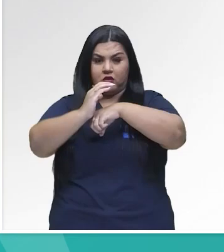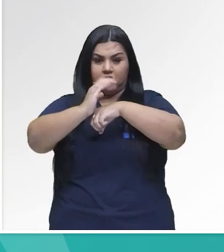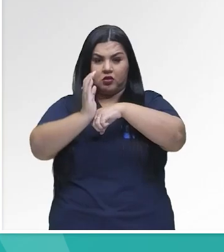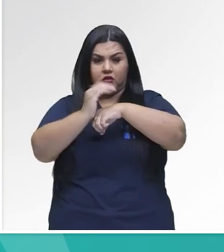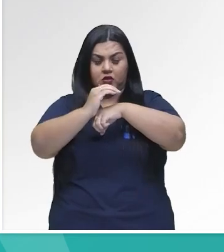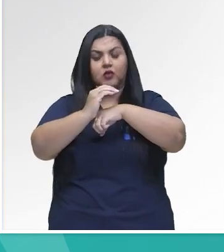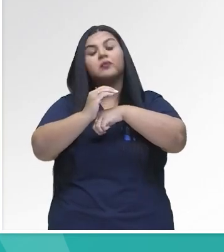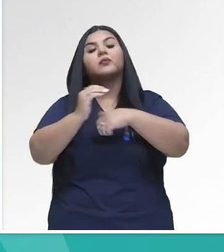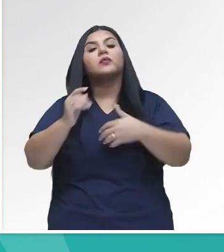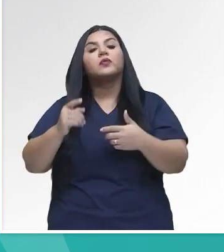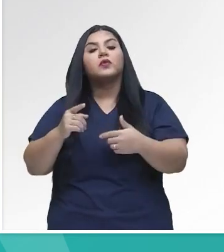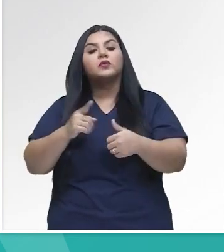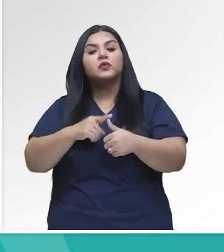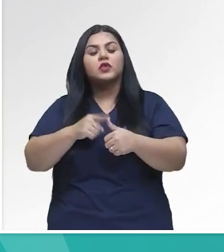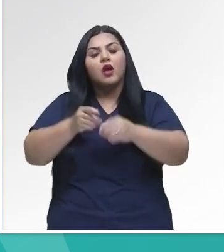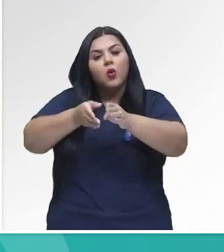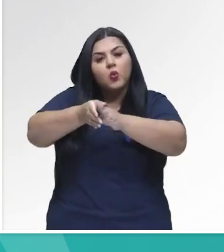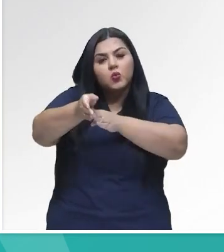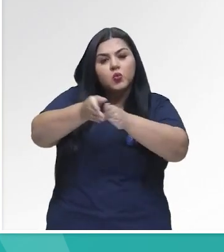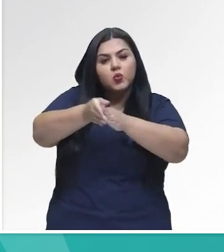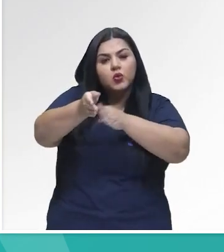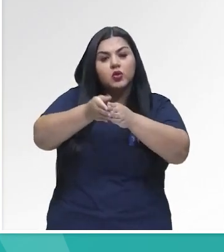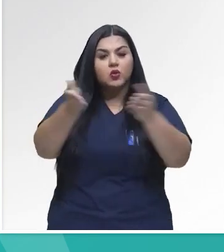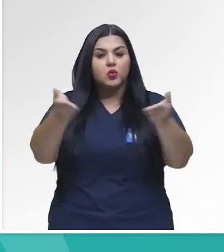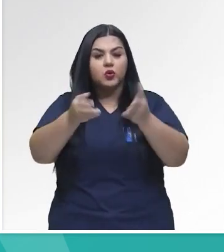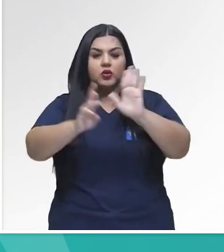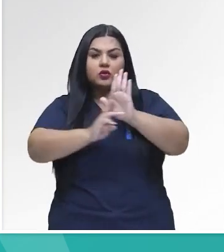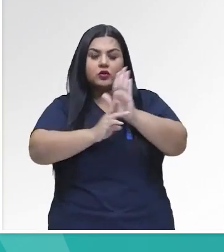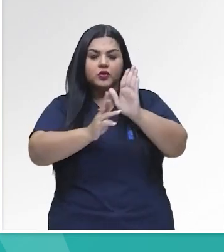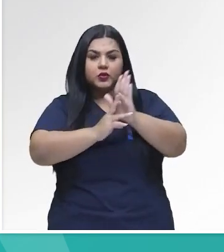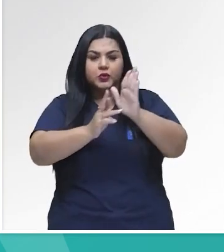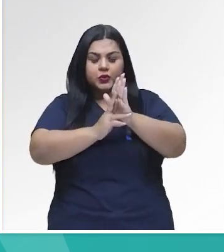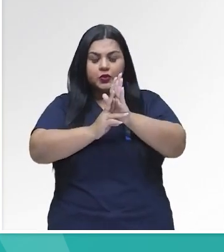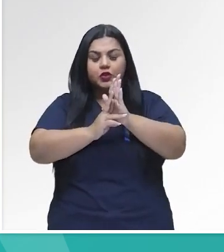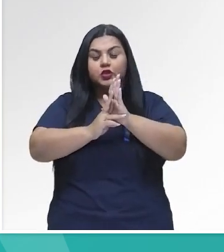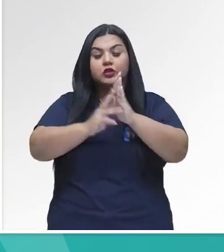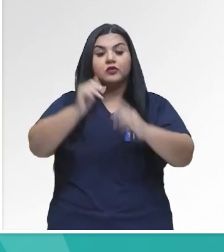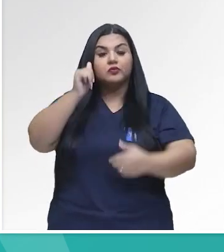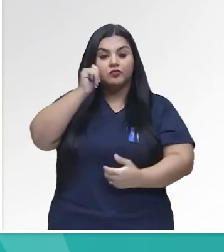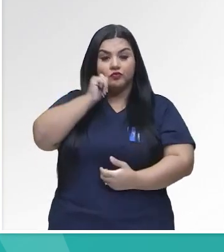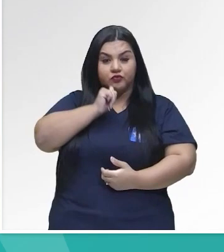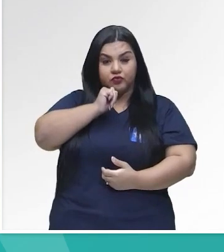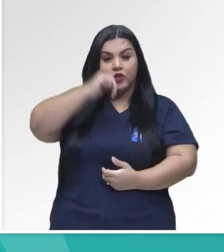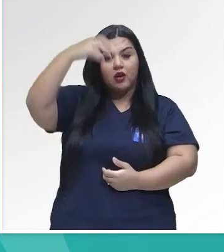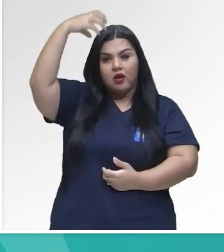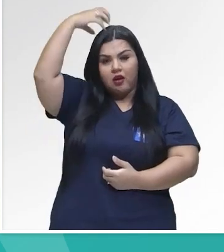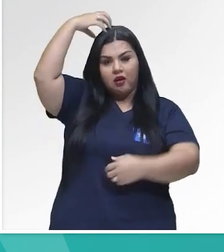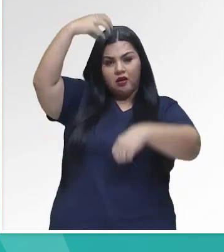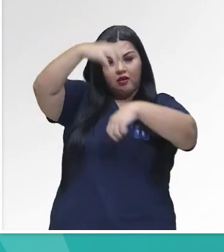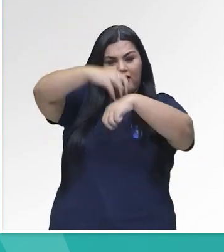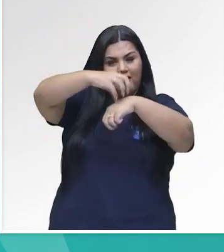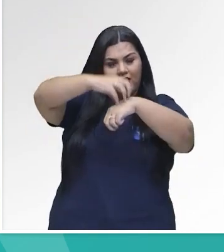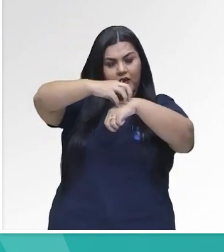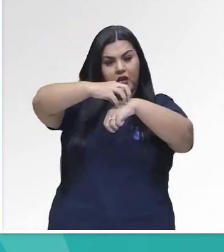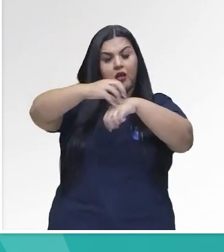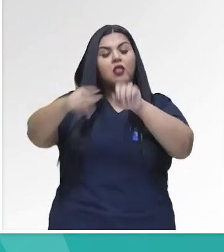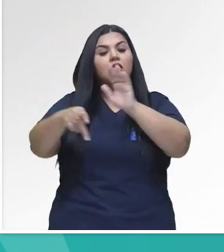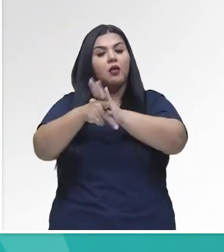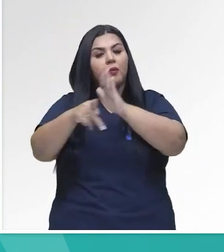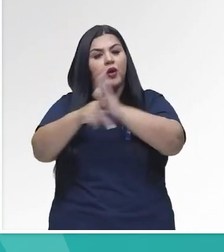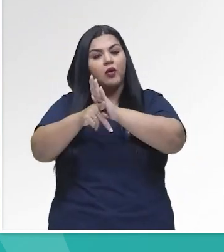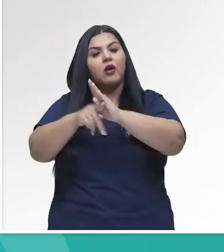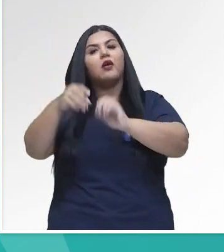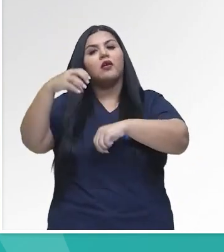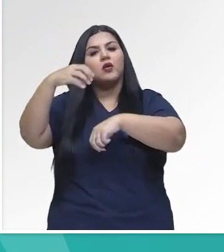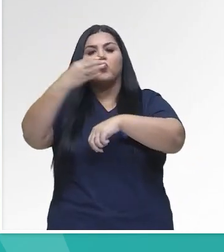vizir, né, que era o conselheiro, que hoje representa a dama, e o rajá, que era o próprio rei e que hoje ainda